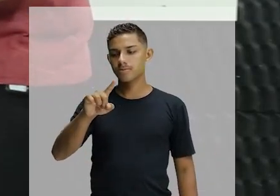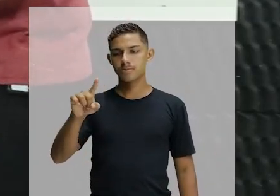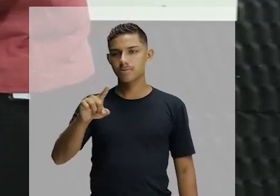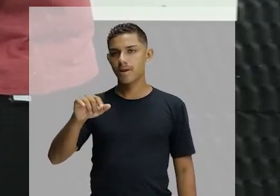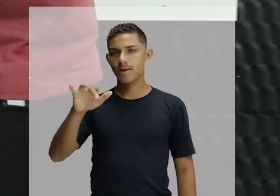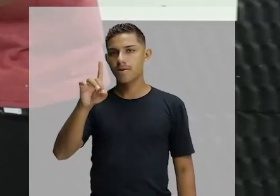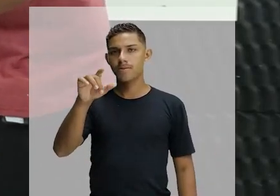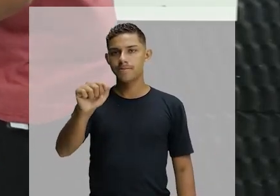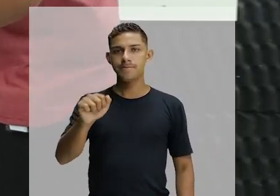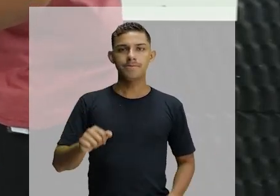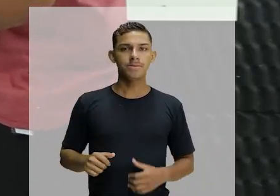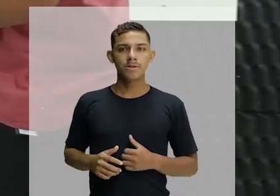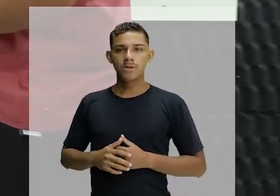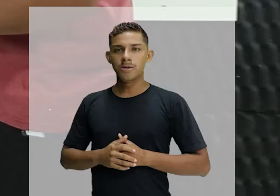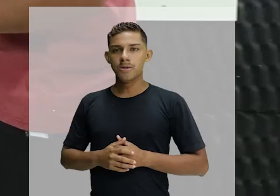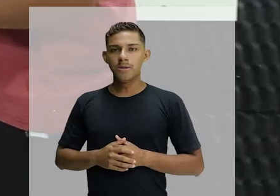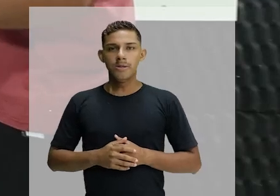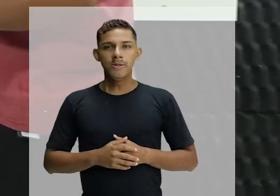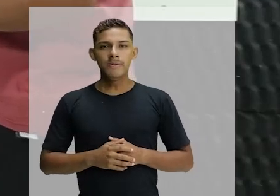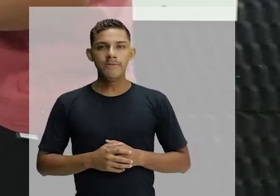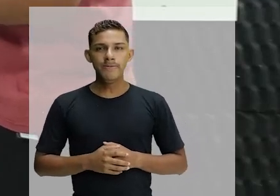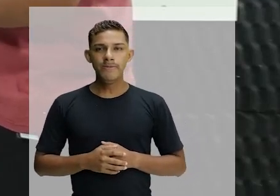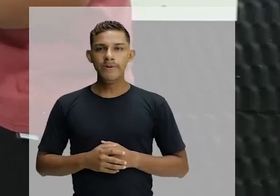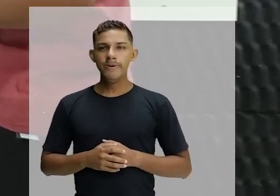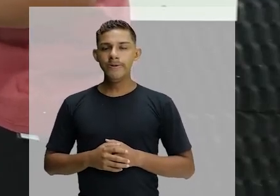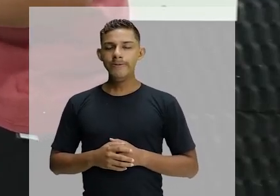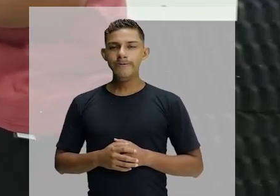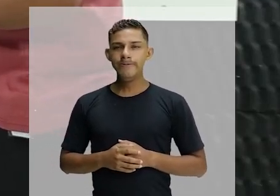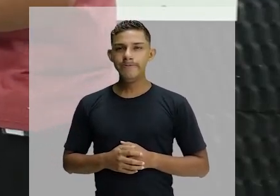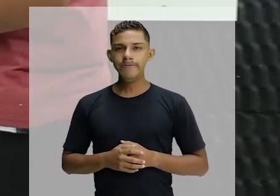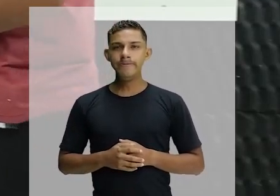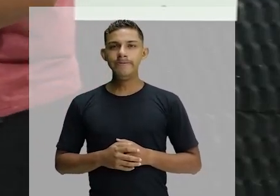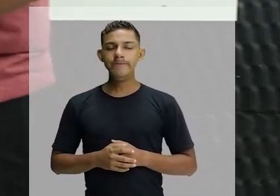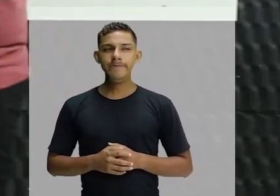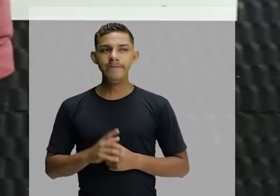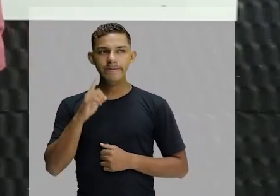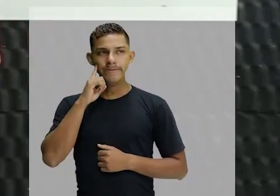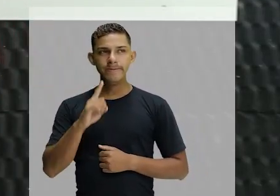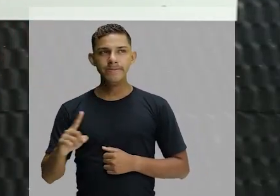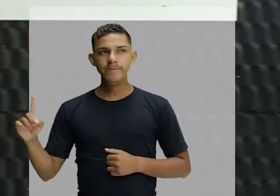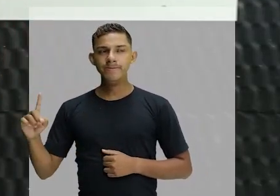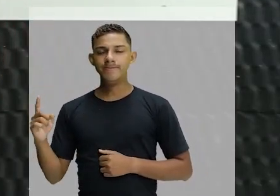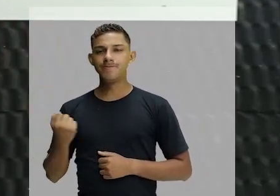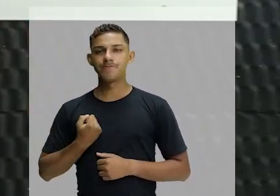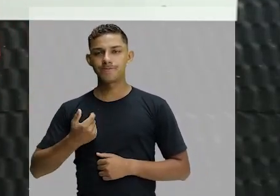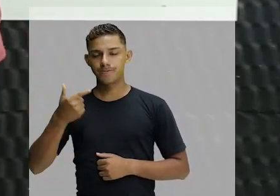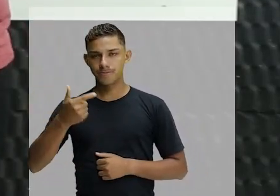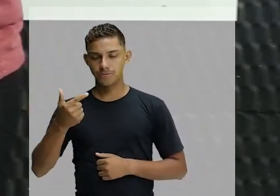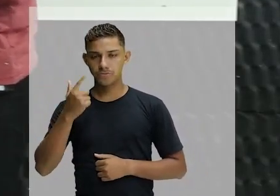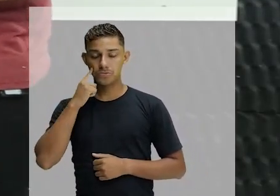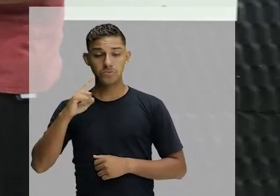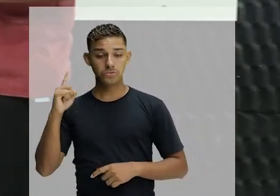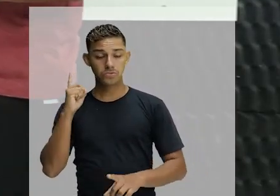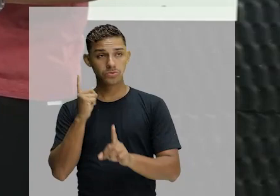Bom, vamos lá. Determine a equação reduzida da circunferência que passa pela origem.